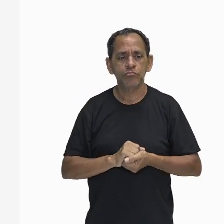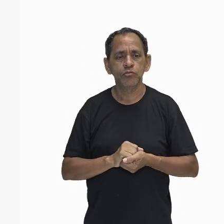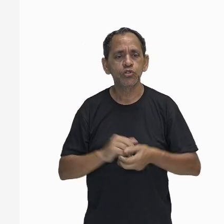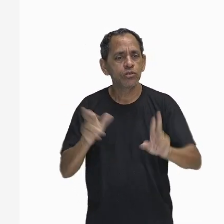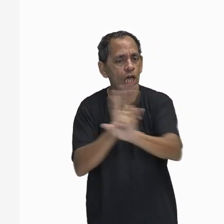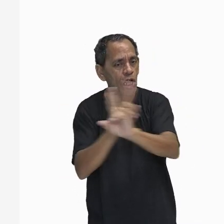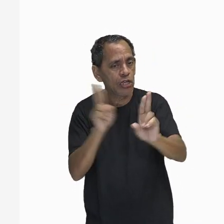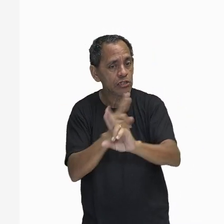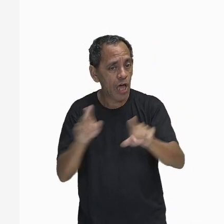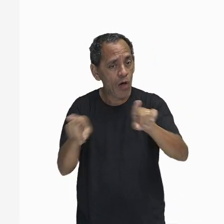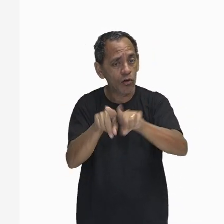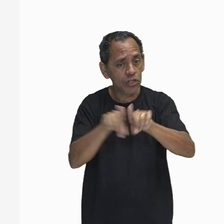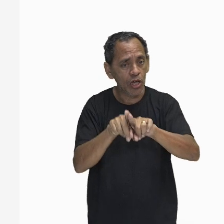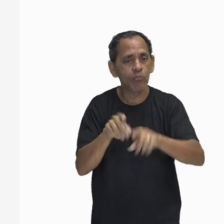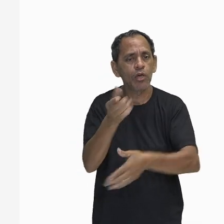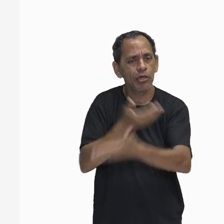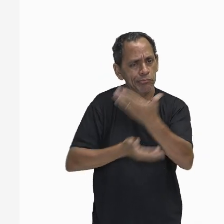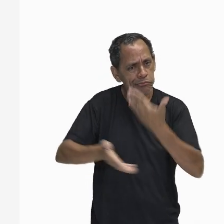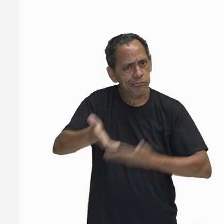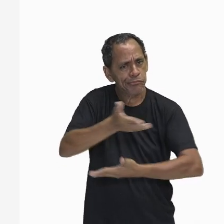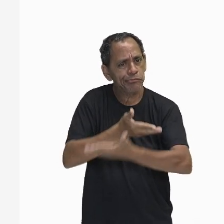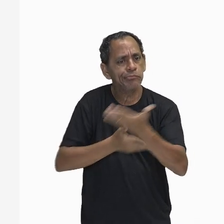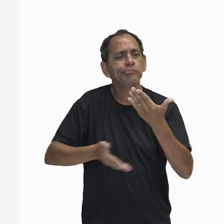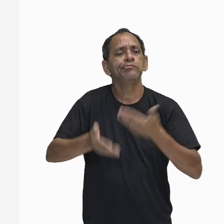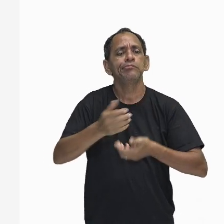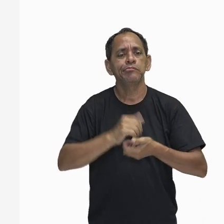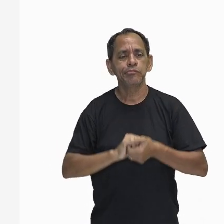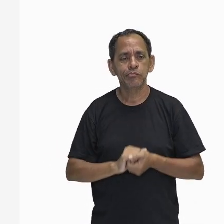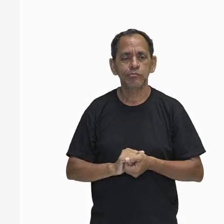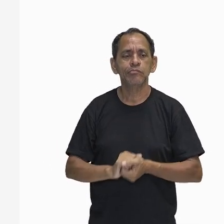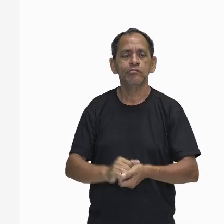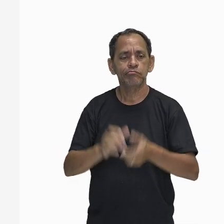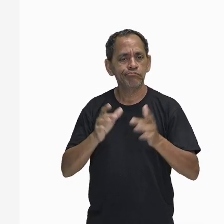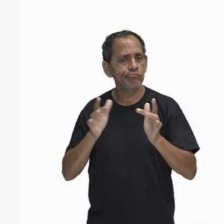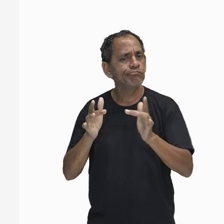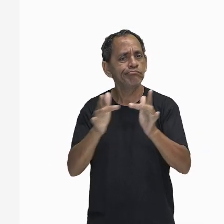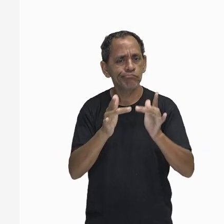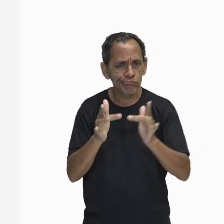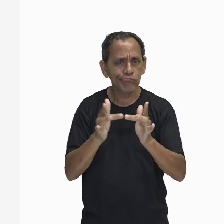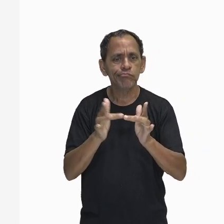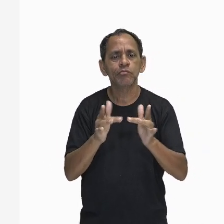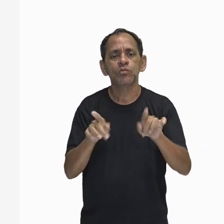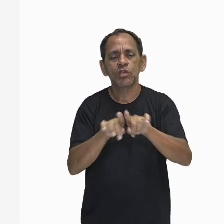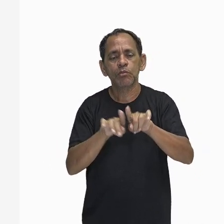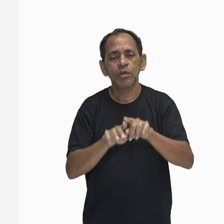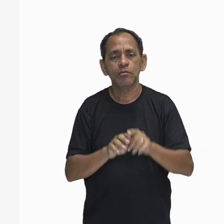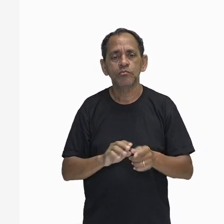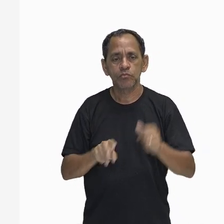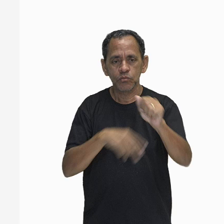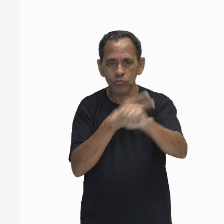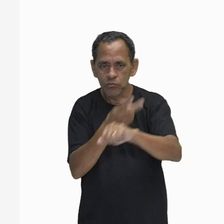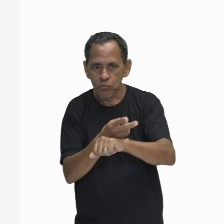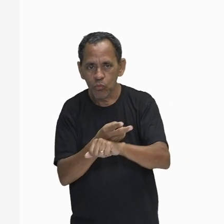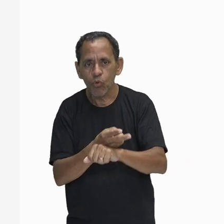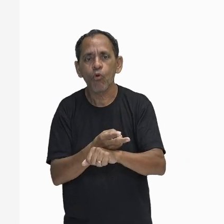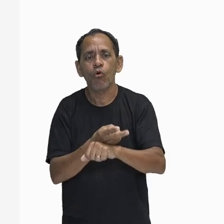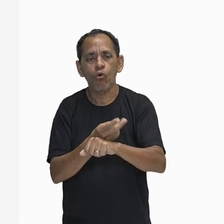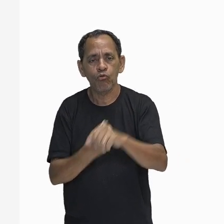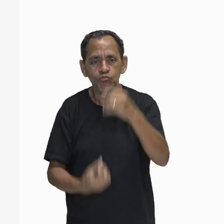e mantinham essa relação bastante estreita. Logo em seguida que esses Óicos nasceram,